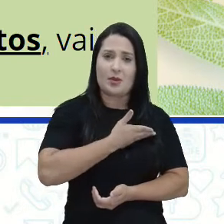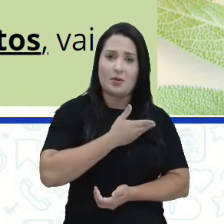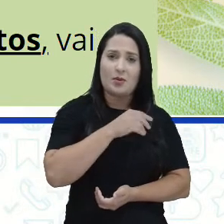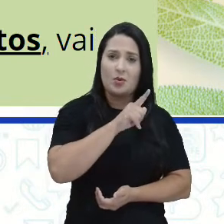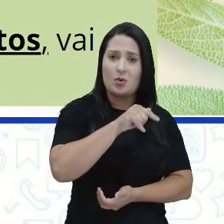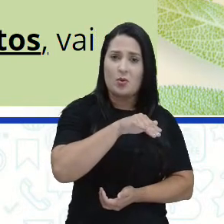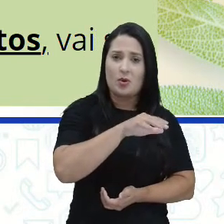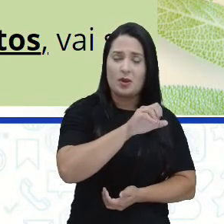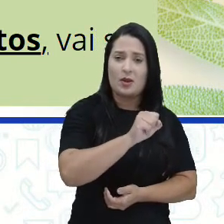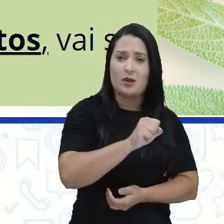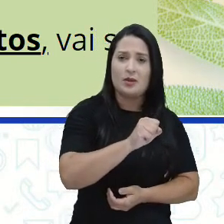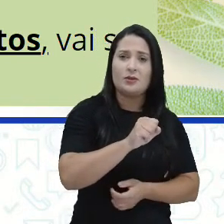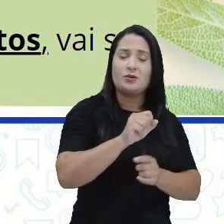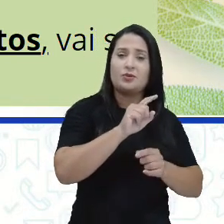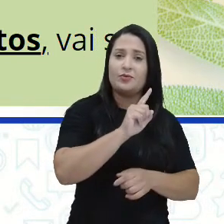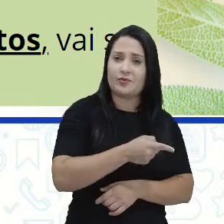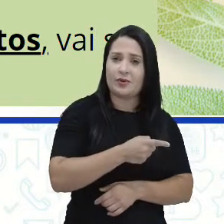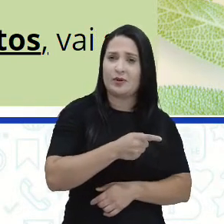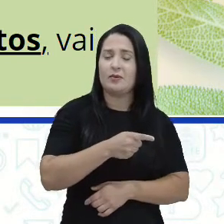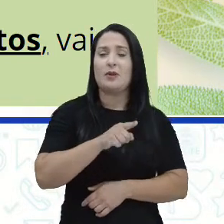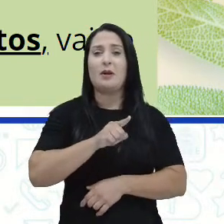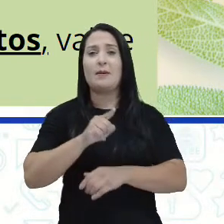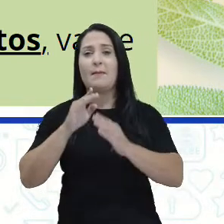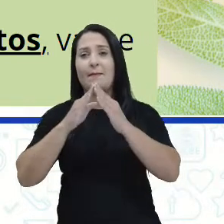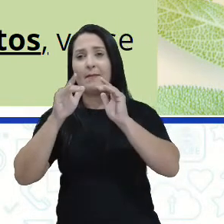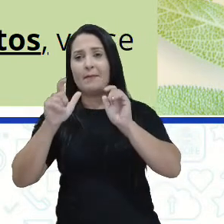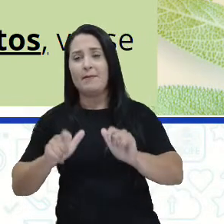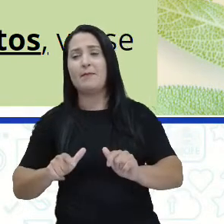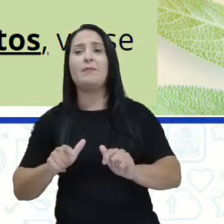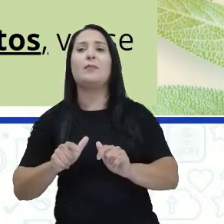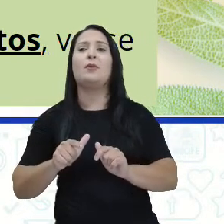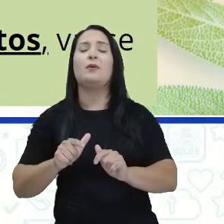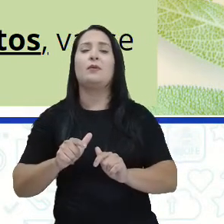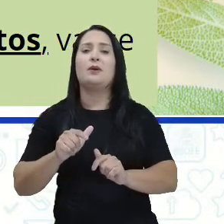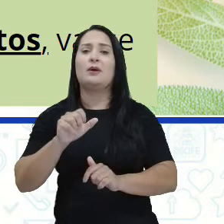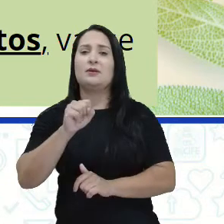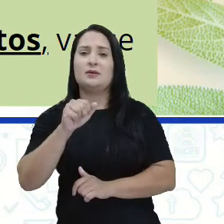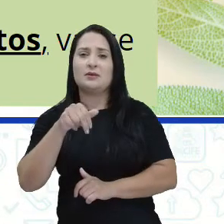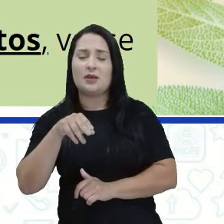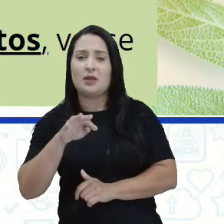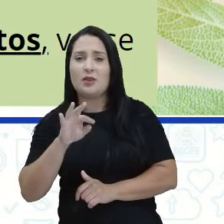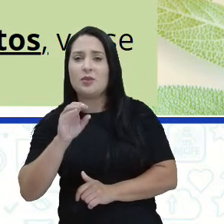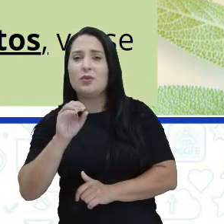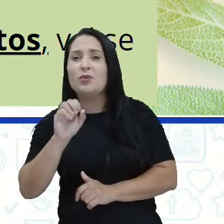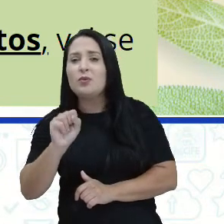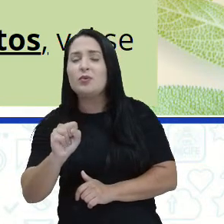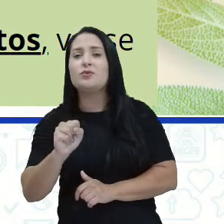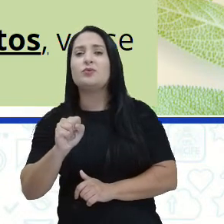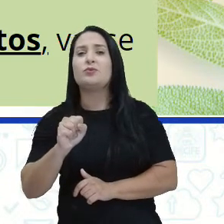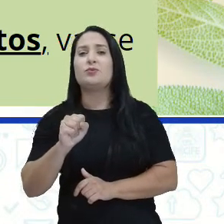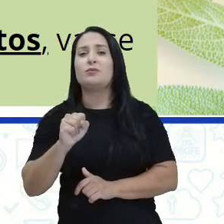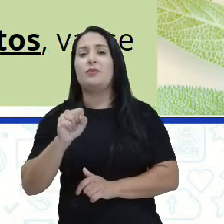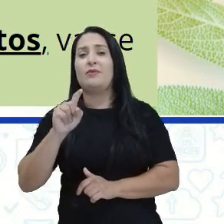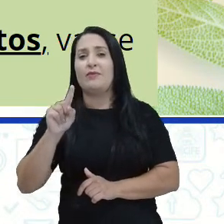em Santos, vírgula, vai se mudar para o Chile. Então, estudando uma informação extra. Por